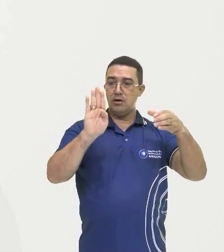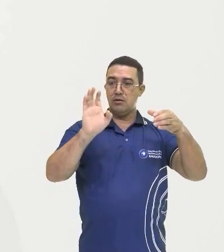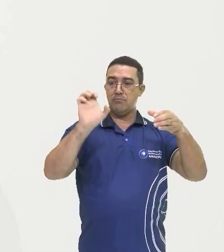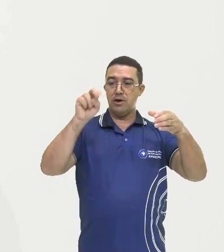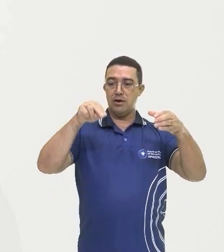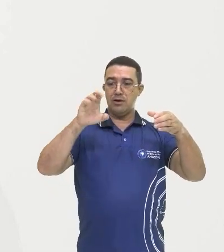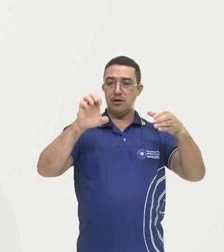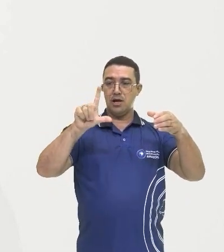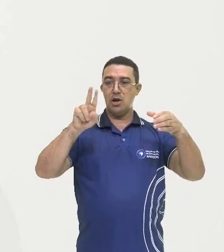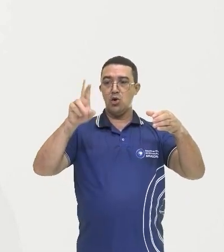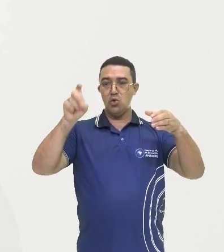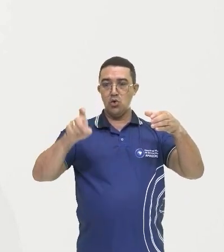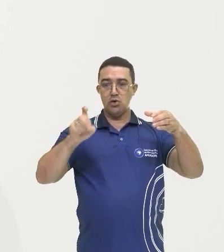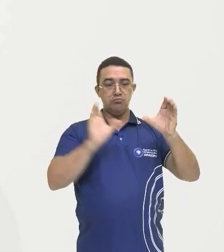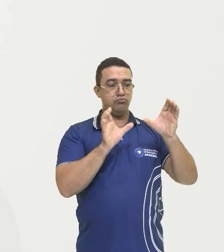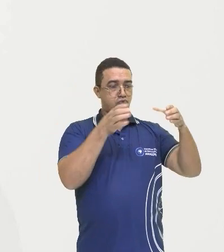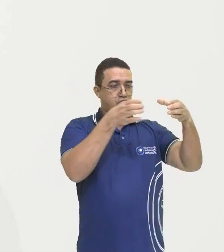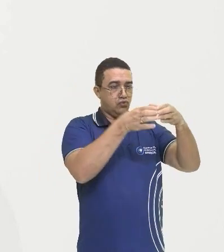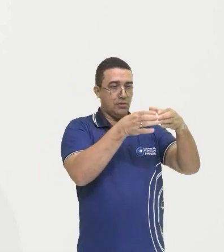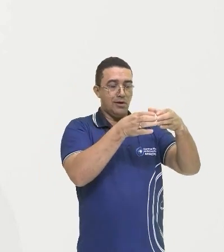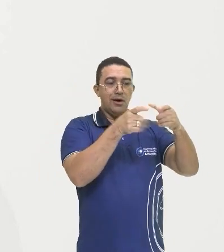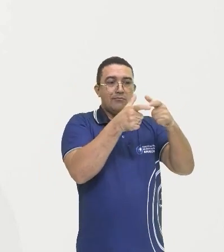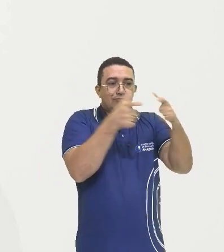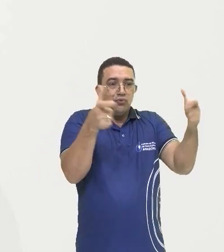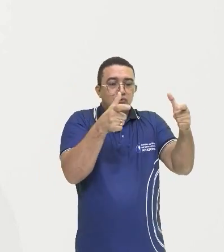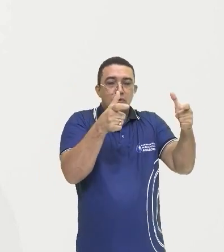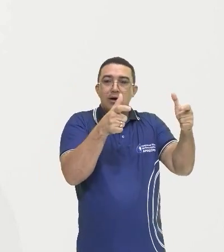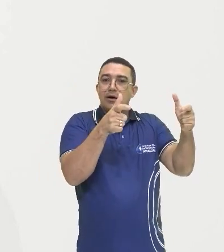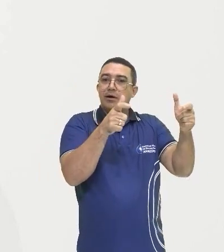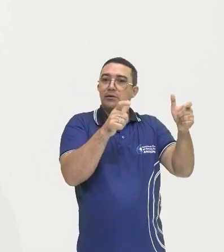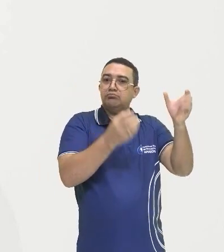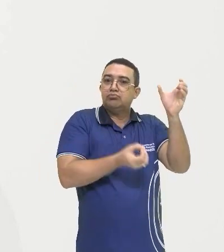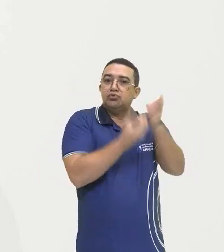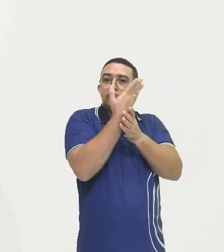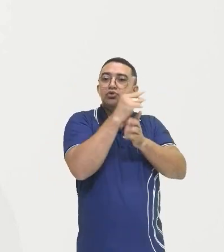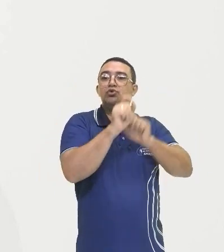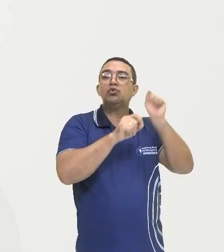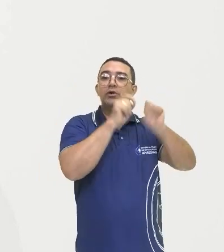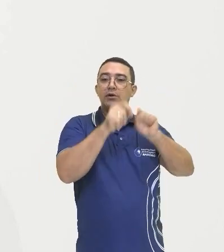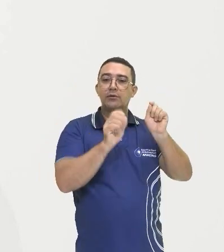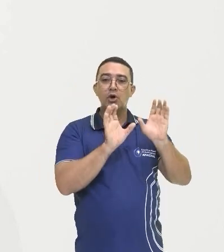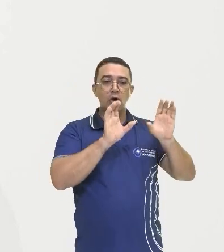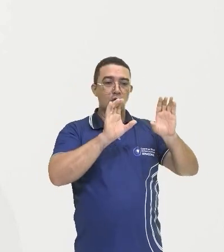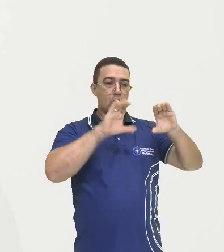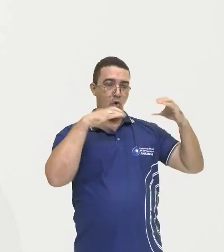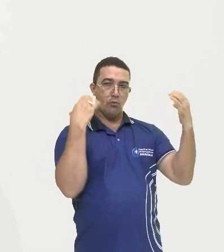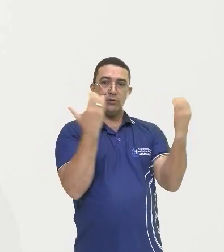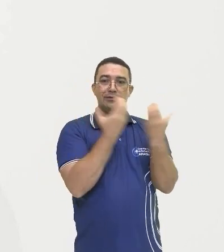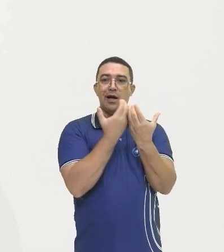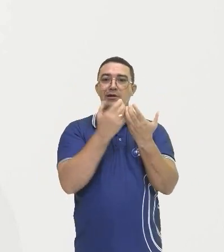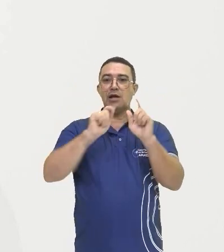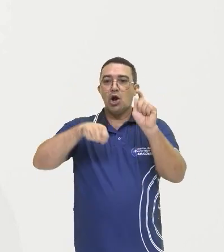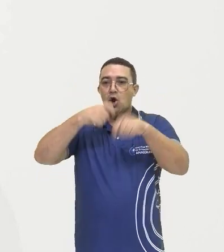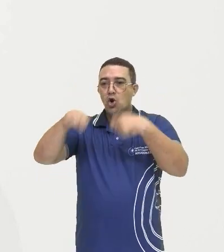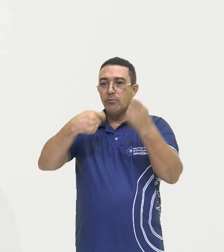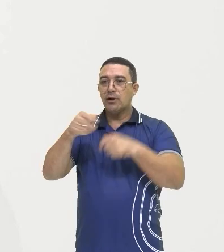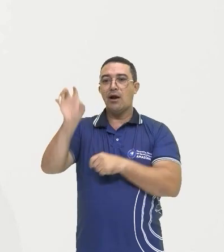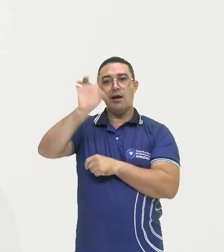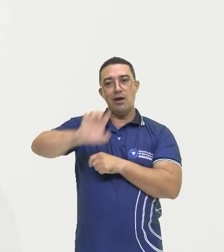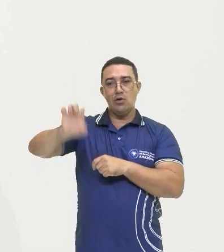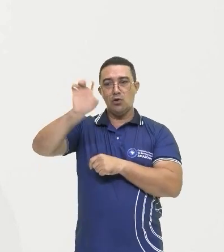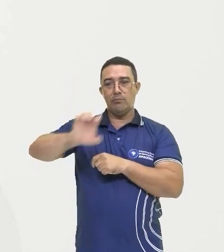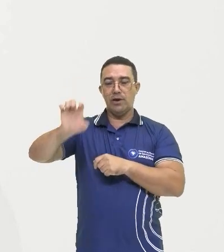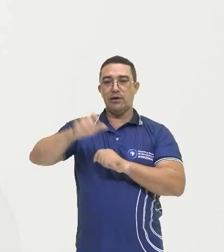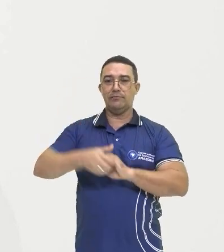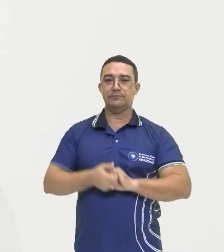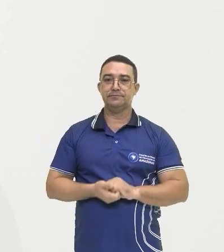a Comunidade Europeia do Carvão e do Aço, a chamada SECA.